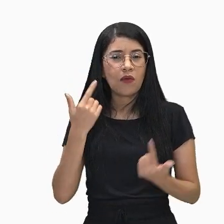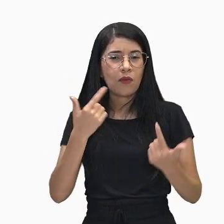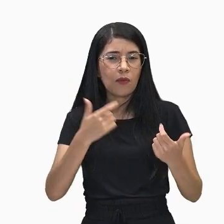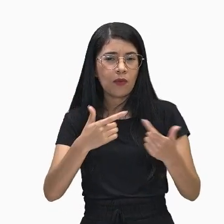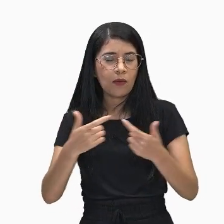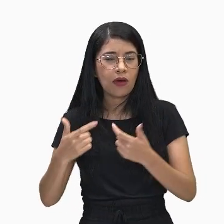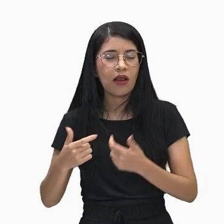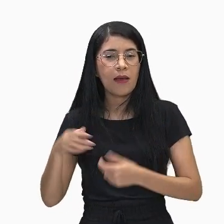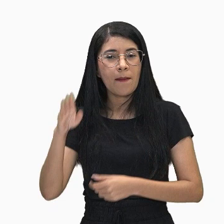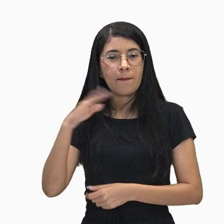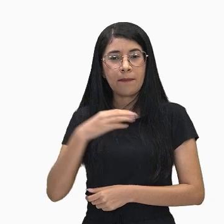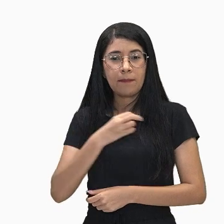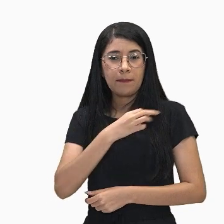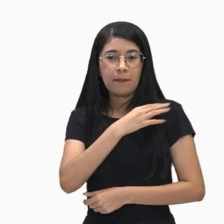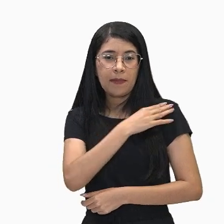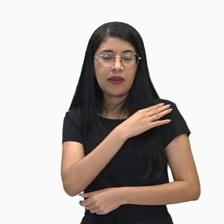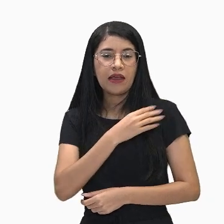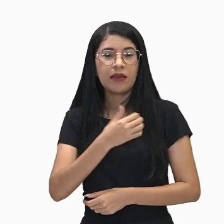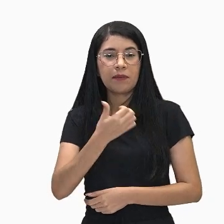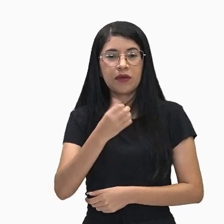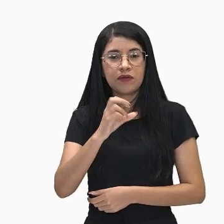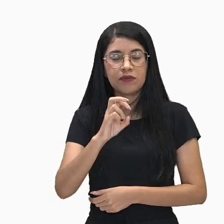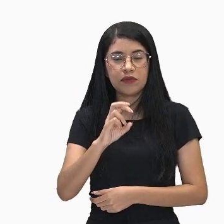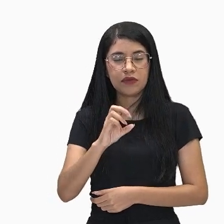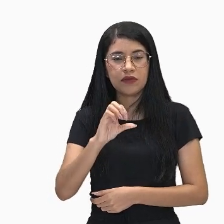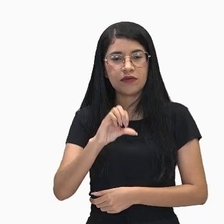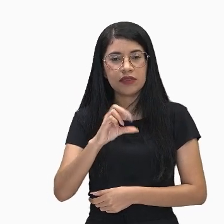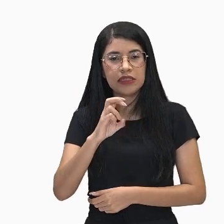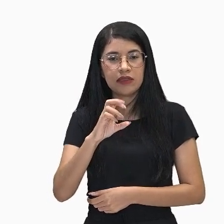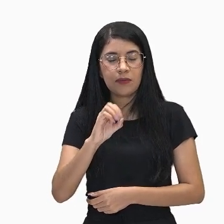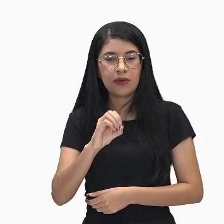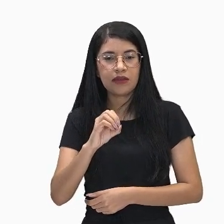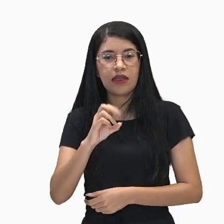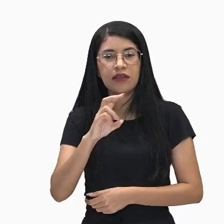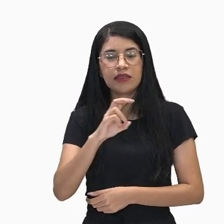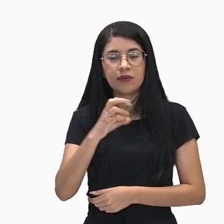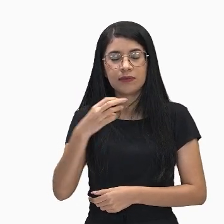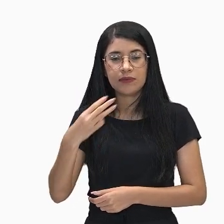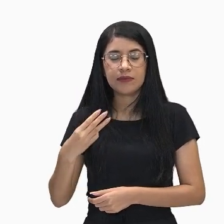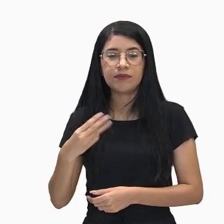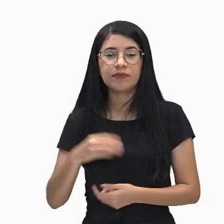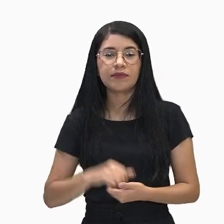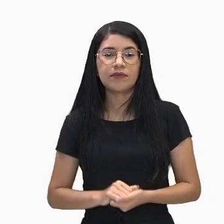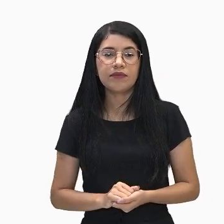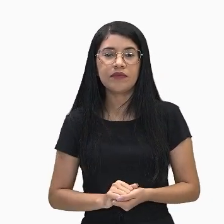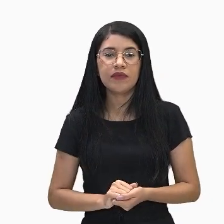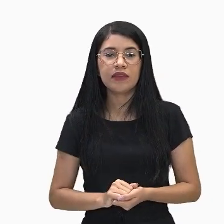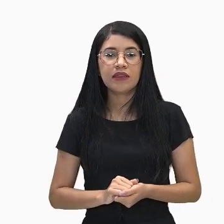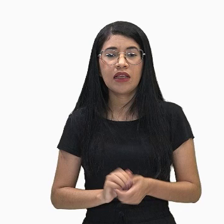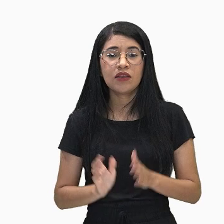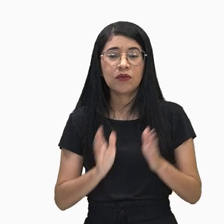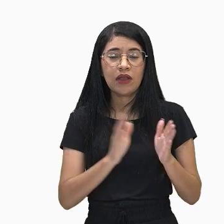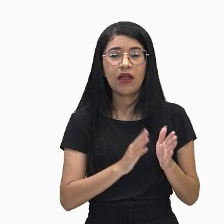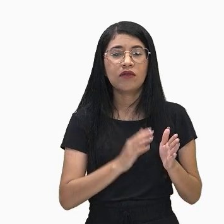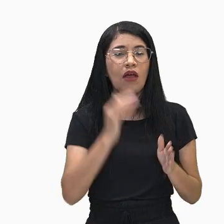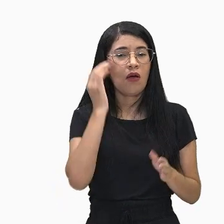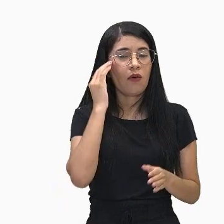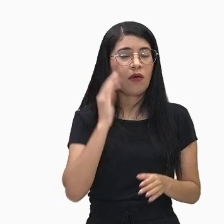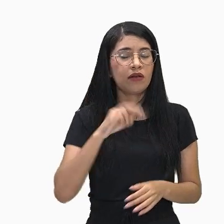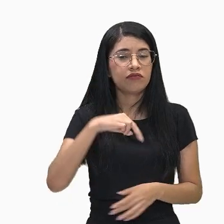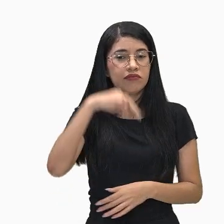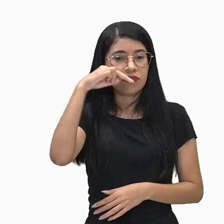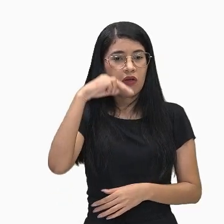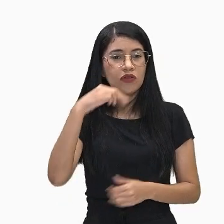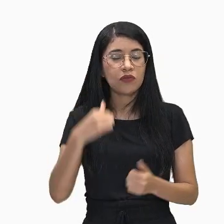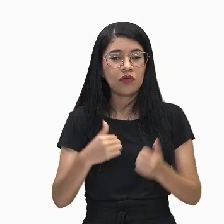ocorreu entre os anos de 1950 a 53, tendo de um lado a Coreia do Norte, apoiada pela